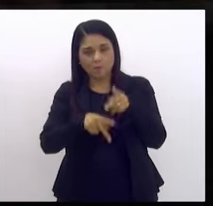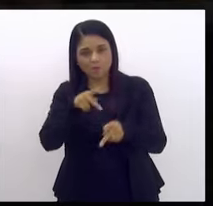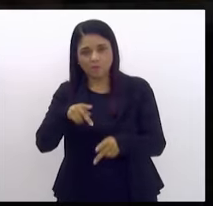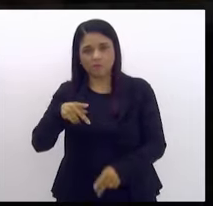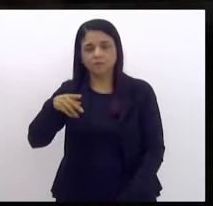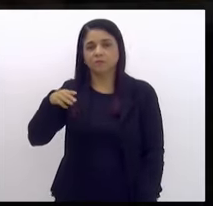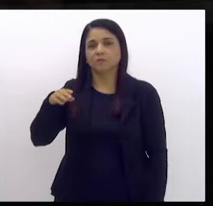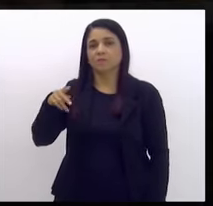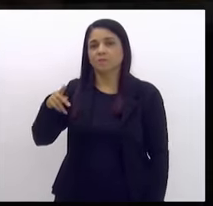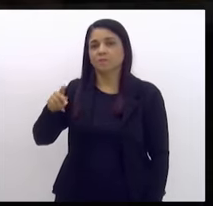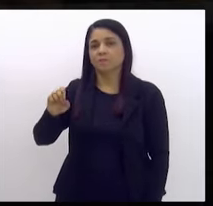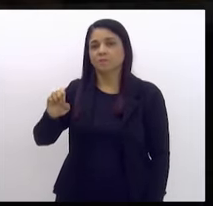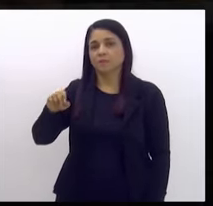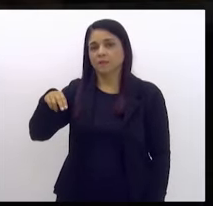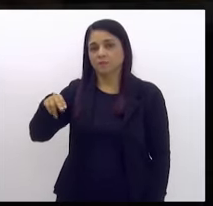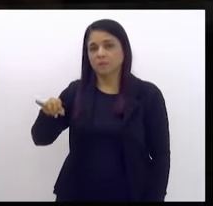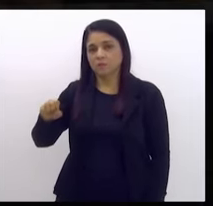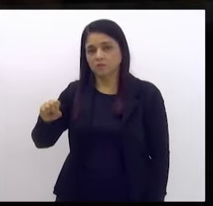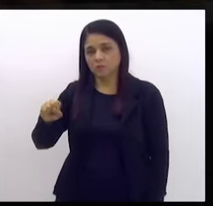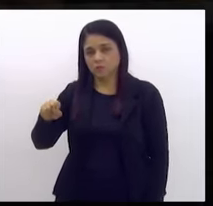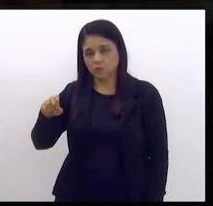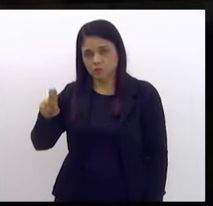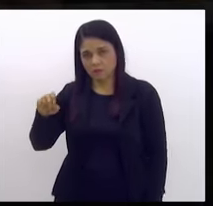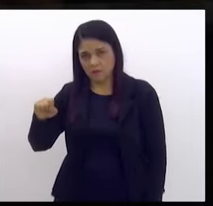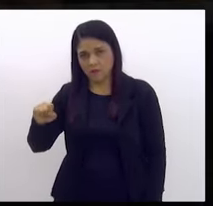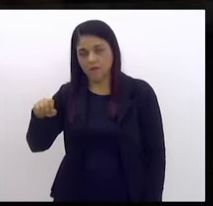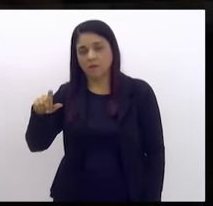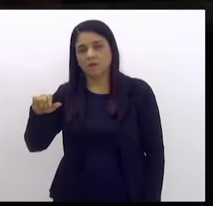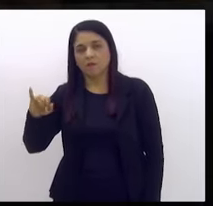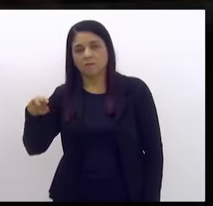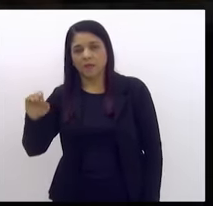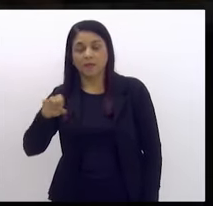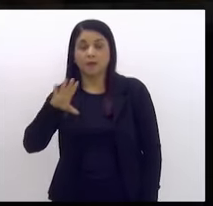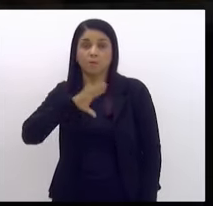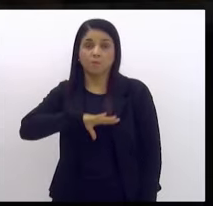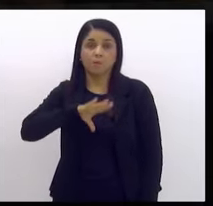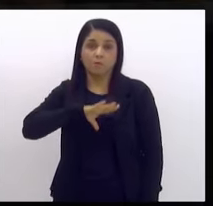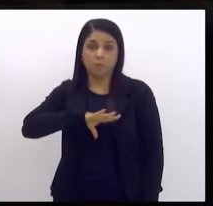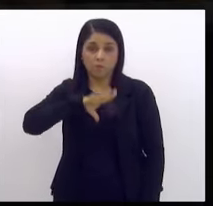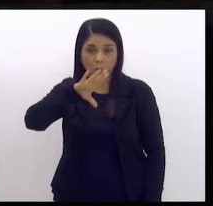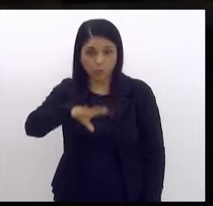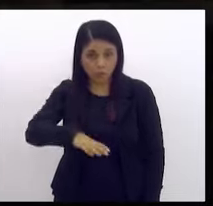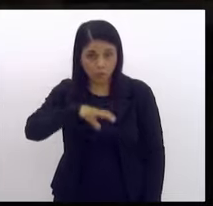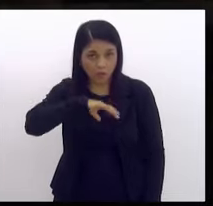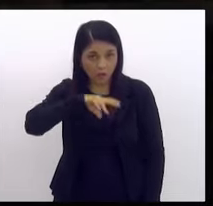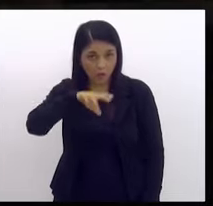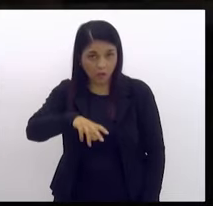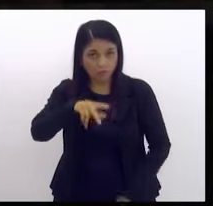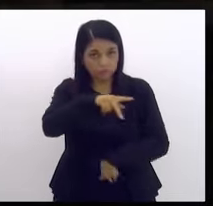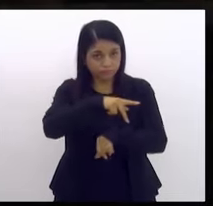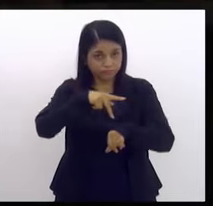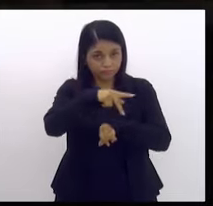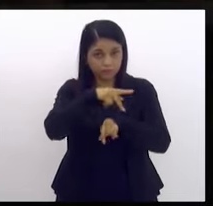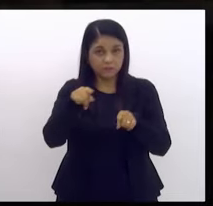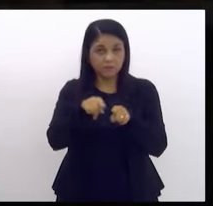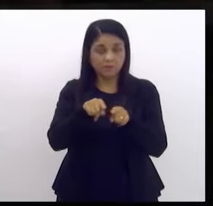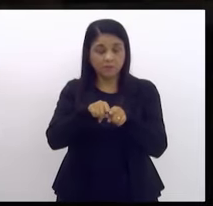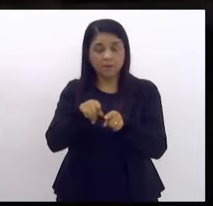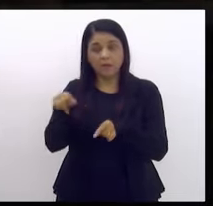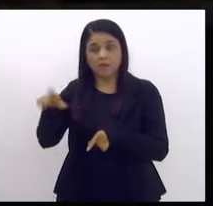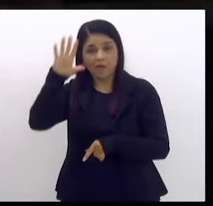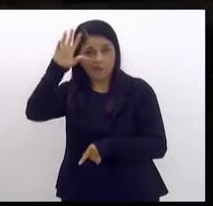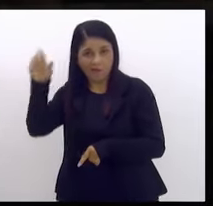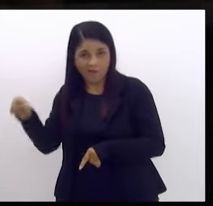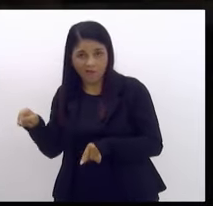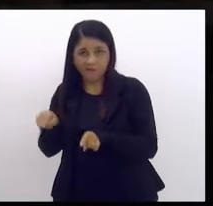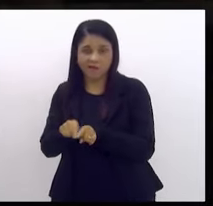Ibérica, especialmente de Portugal, empreendendo colonização e massacre de populações em África e na América,